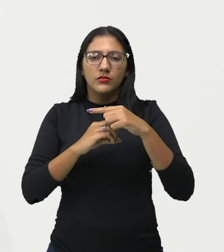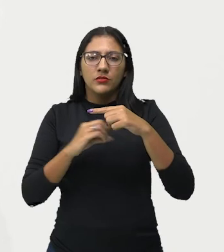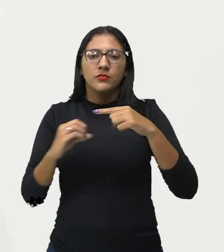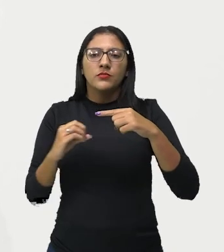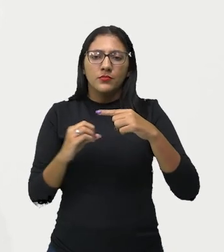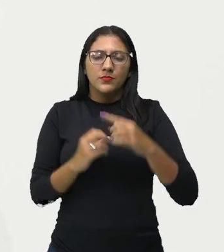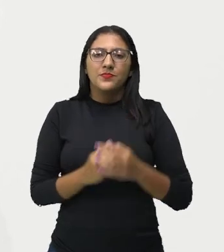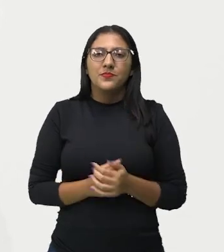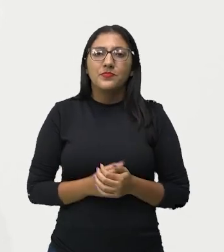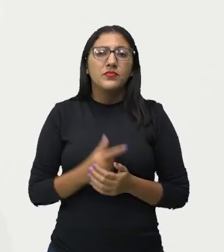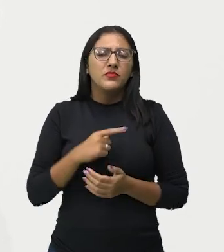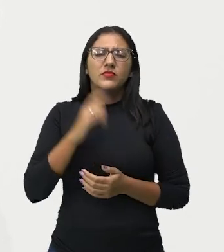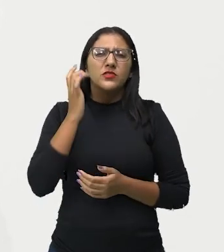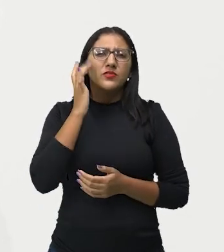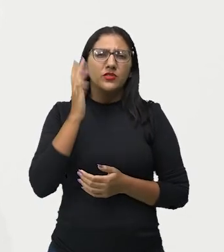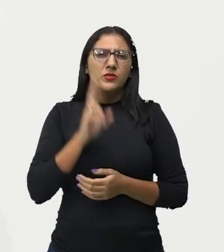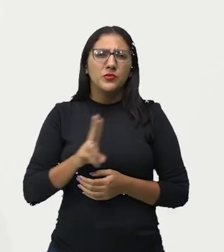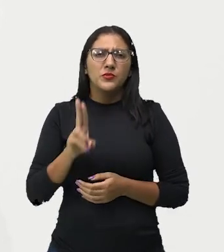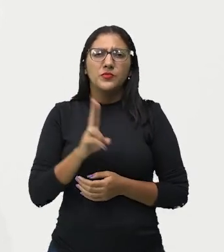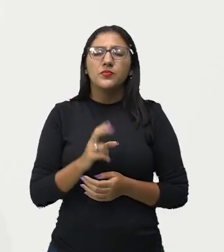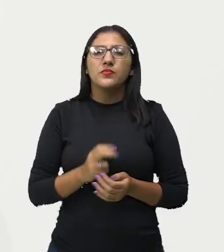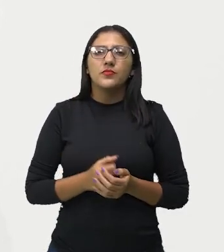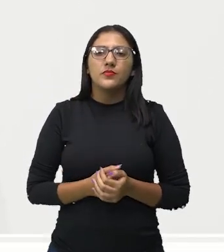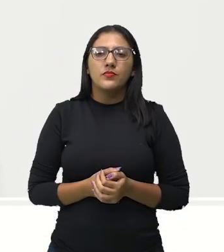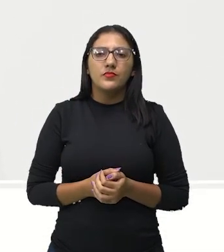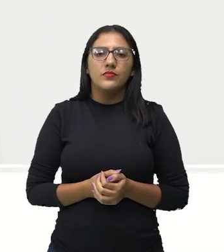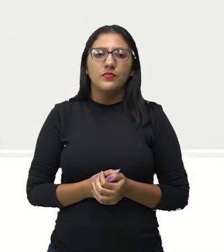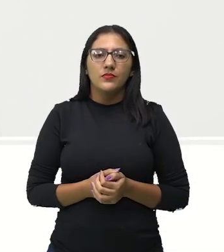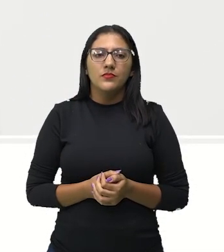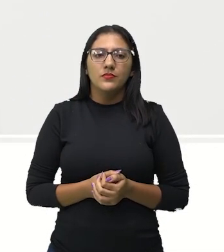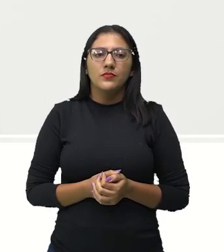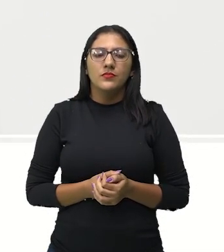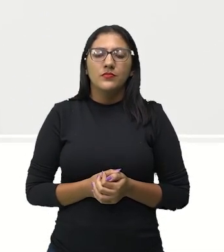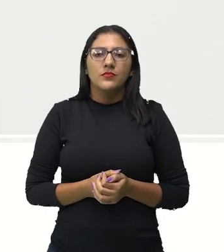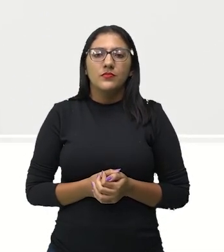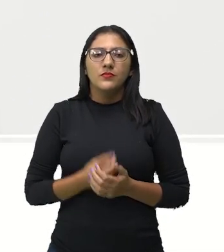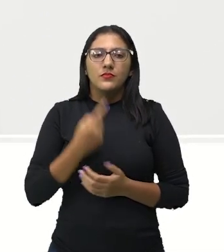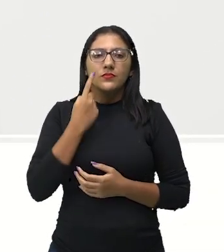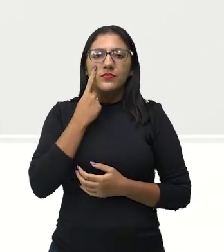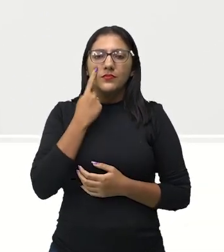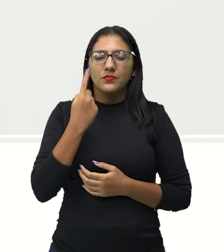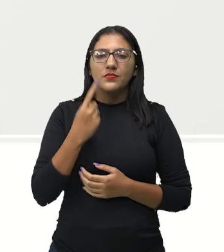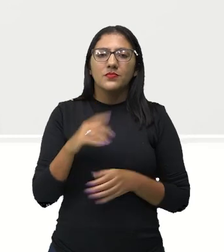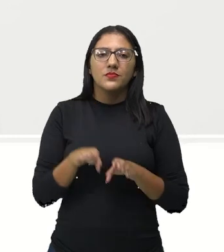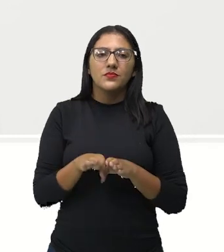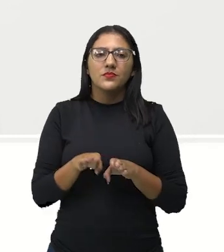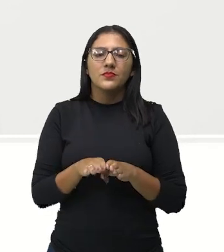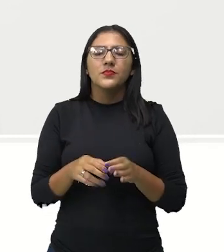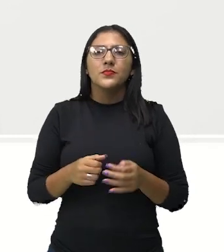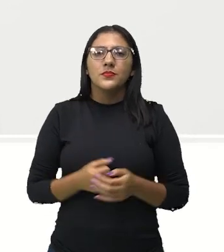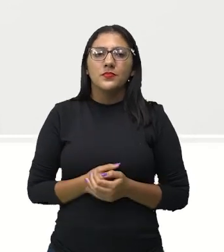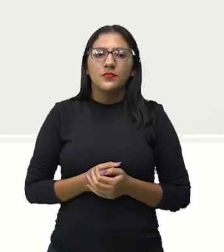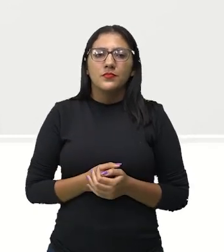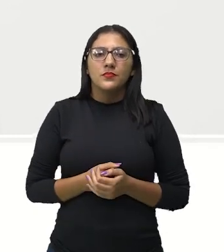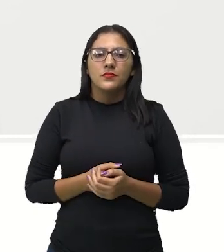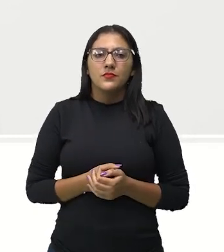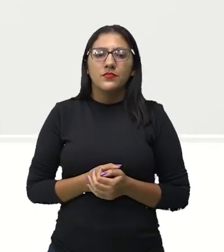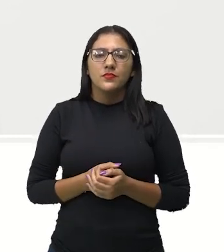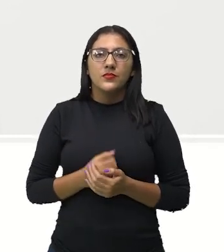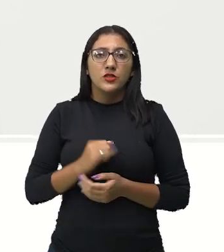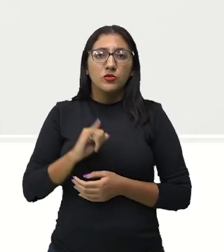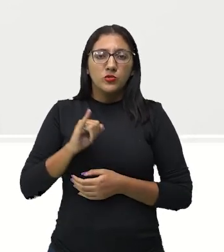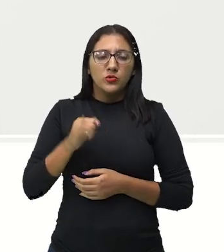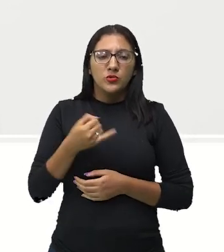né? A gente já vai trazer desta forma aqui para a fórmula, tá bom? Vejam só, então. Ficamos que o juro é